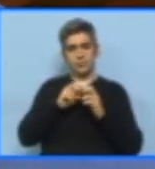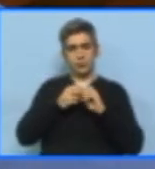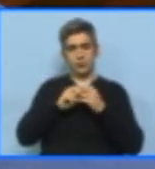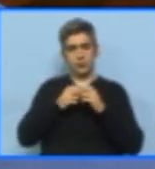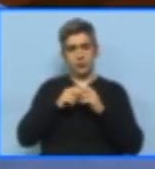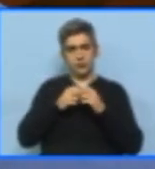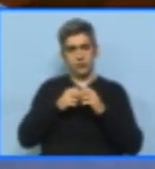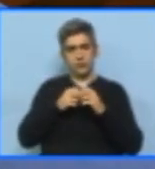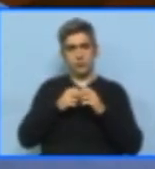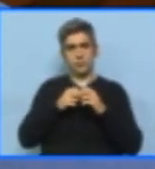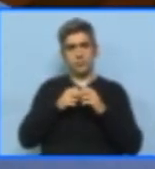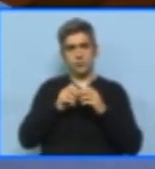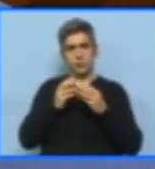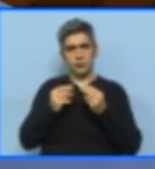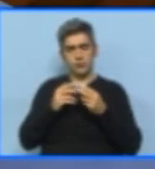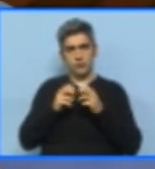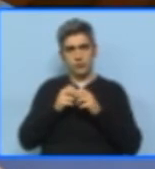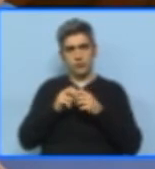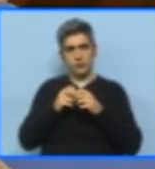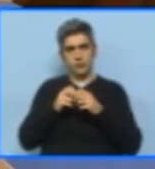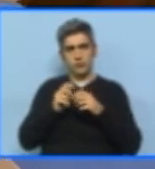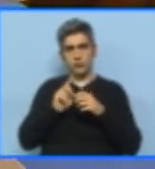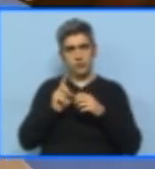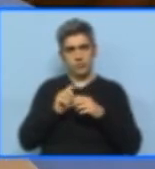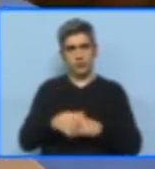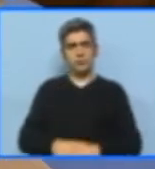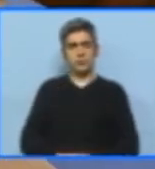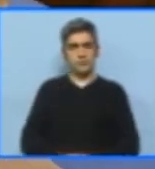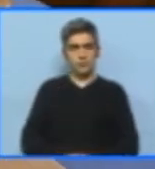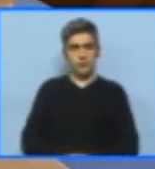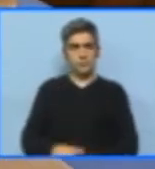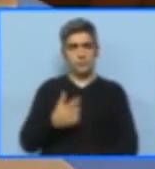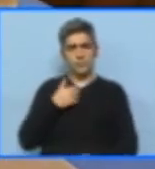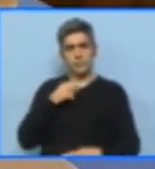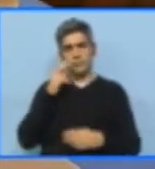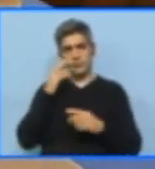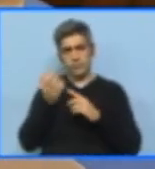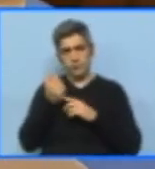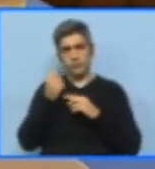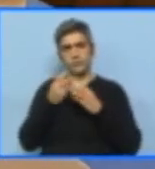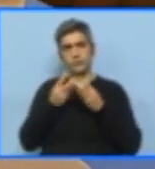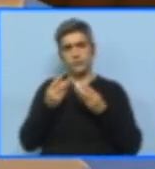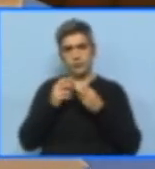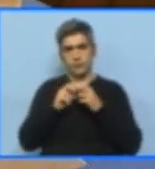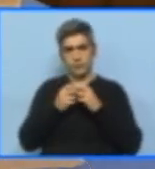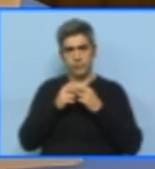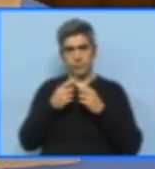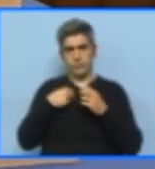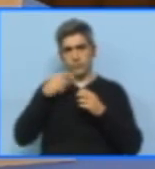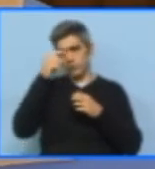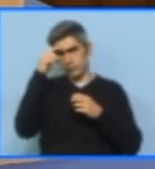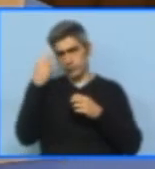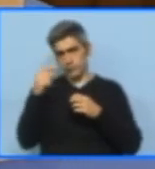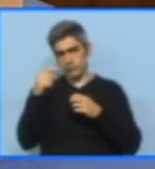problemas e das resoluções dos problemas e não é. Nós encontramos soluções para os nossos problemas, para as nossas